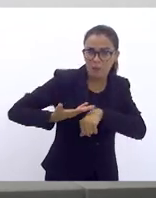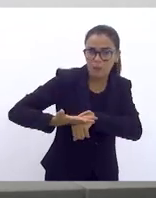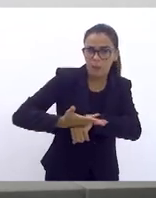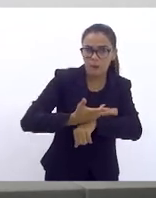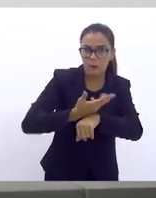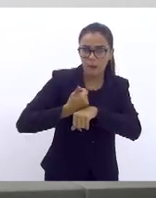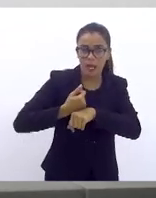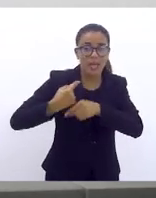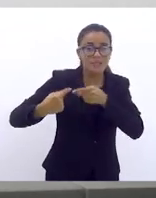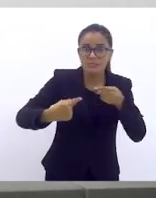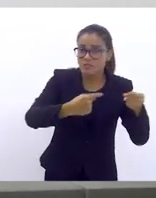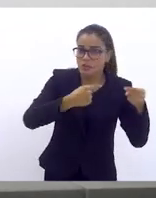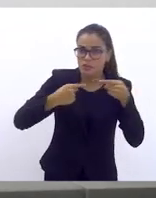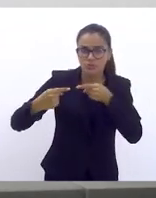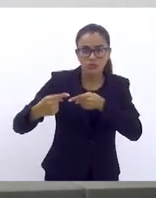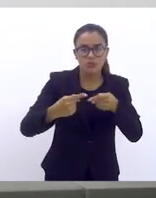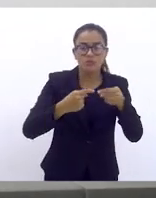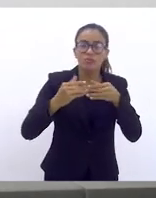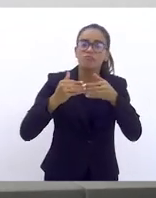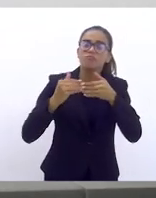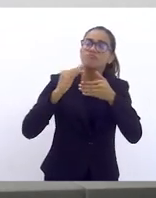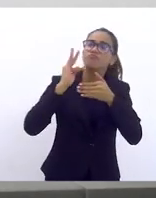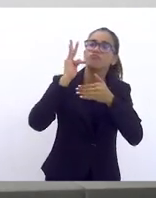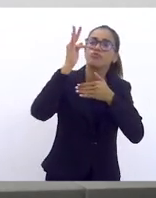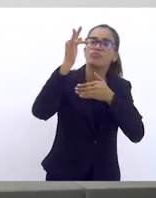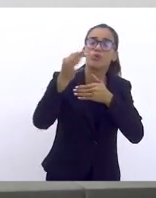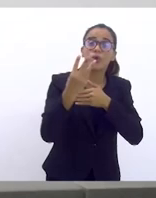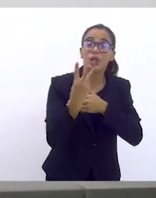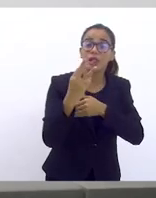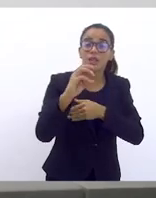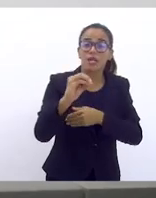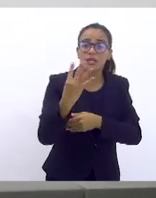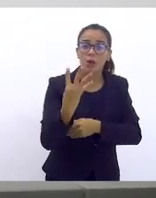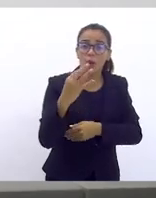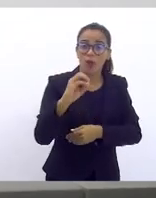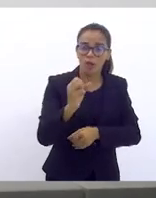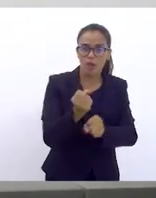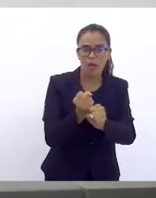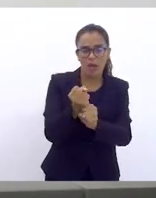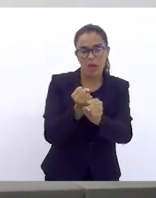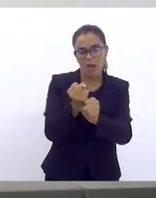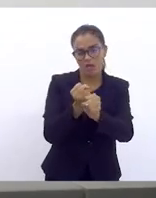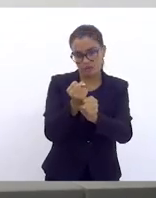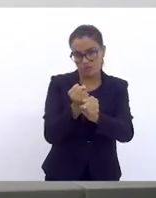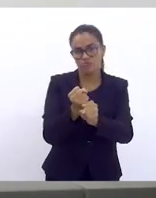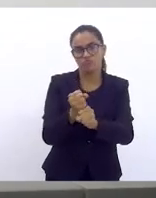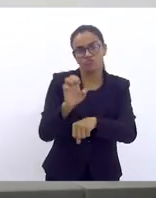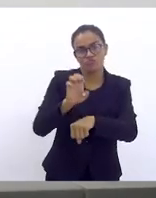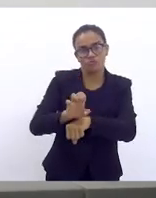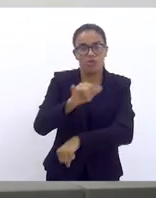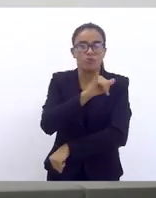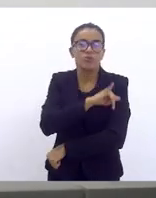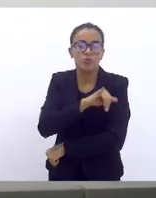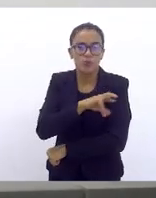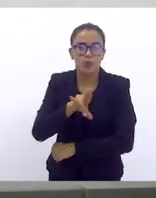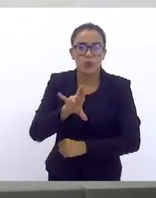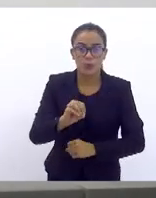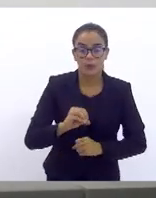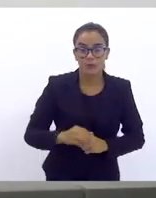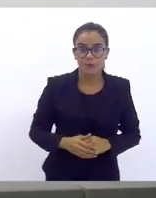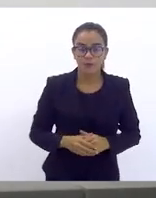a discussão para os próximos 30 40 anos é do estado do Rio de Janeiro né assim como